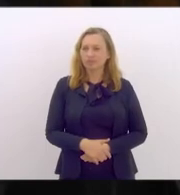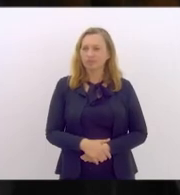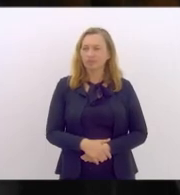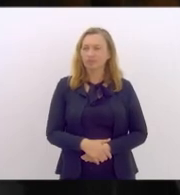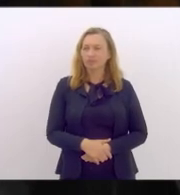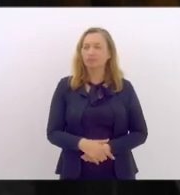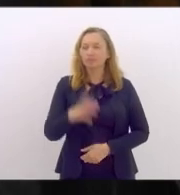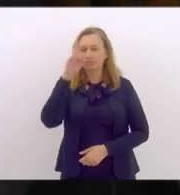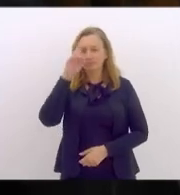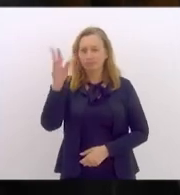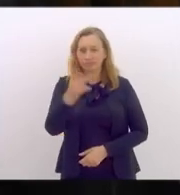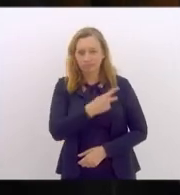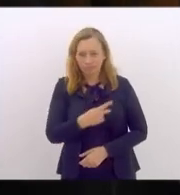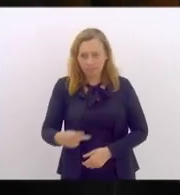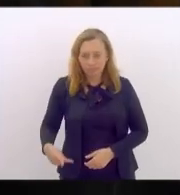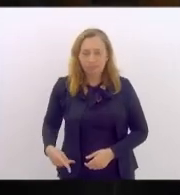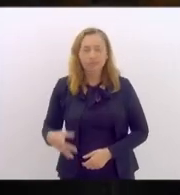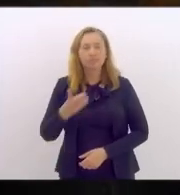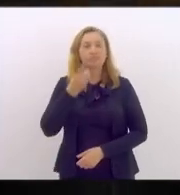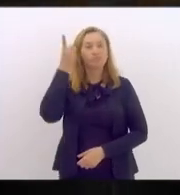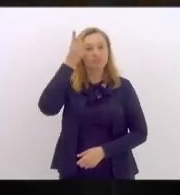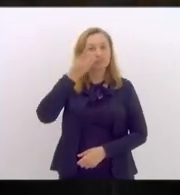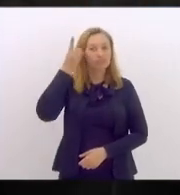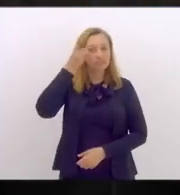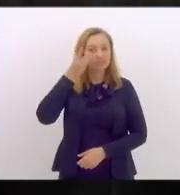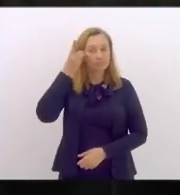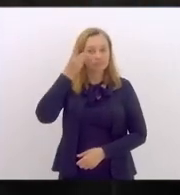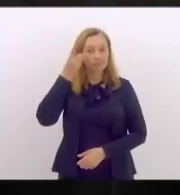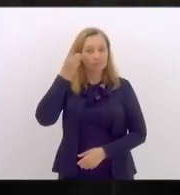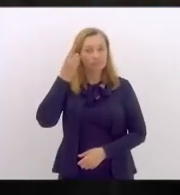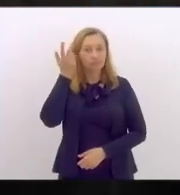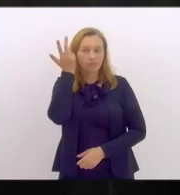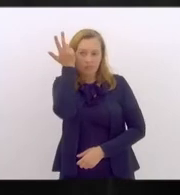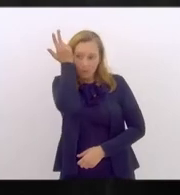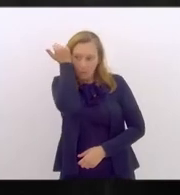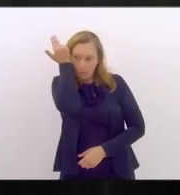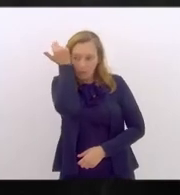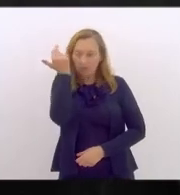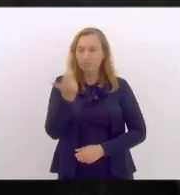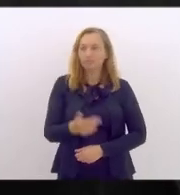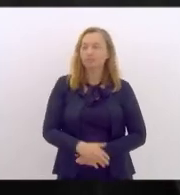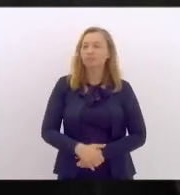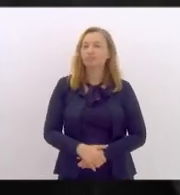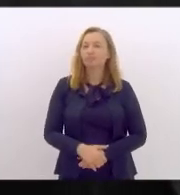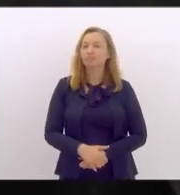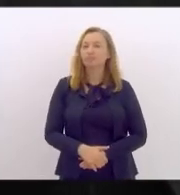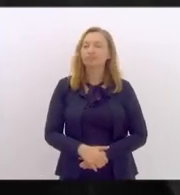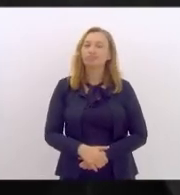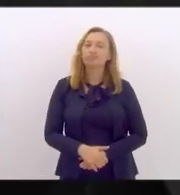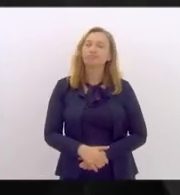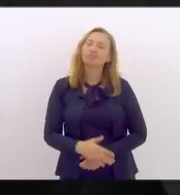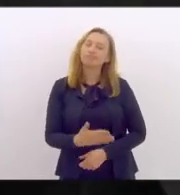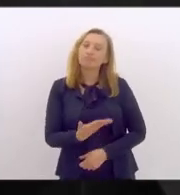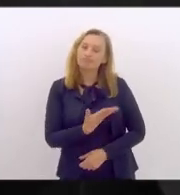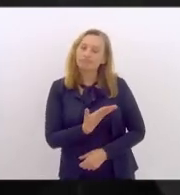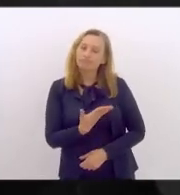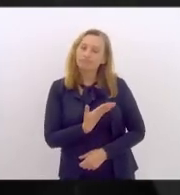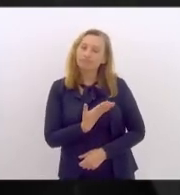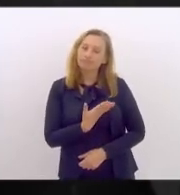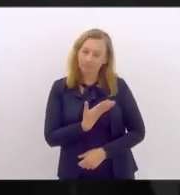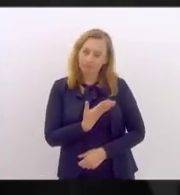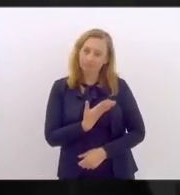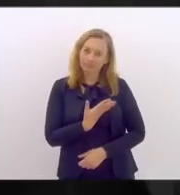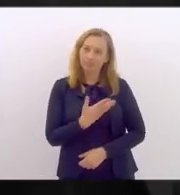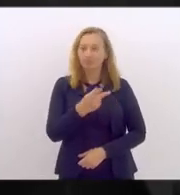senhor presidente Deputado Eliomar Coelho meu querido presidente da